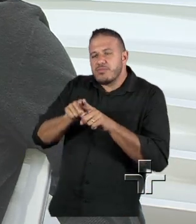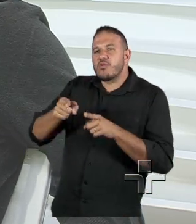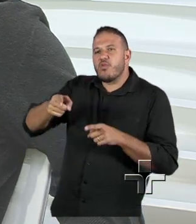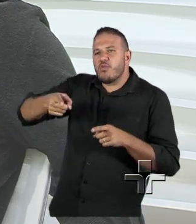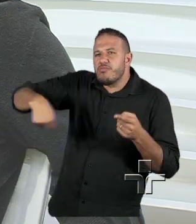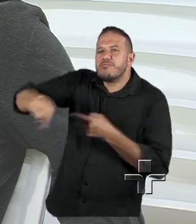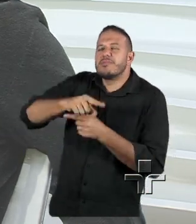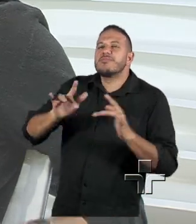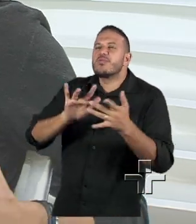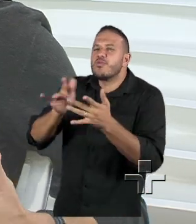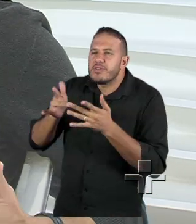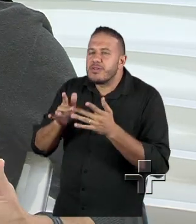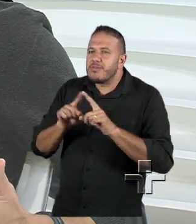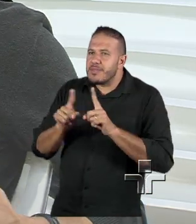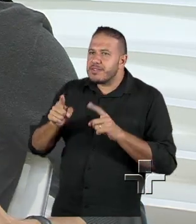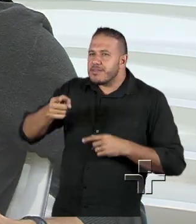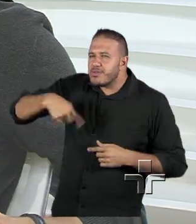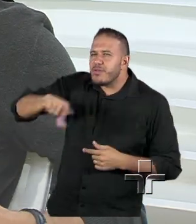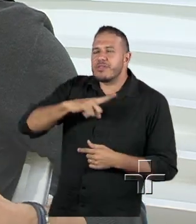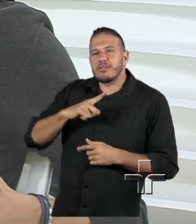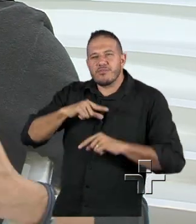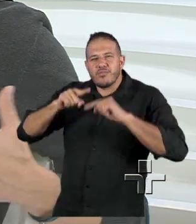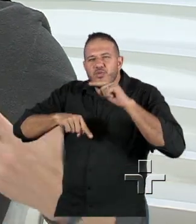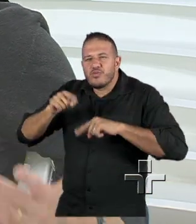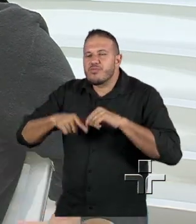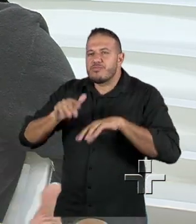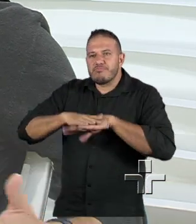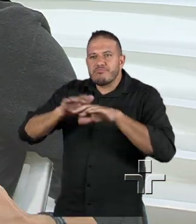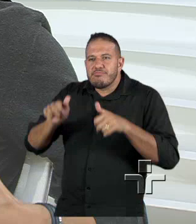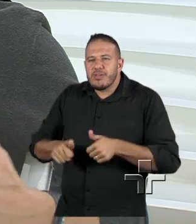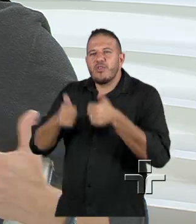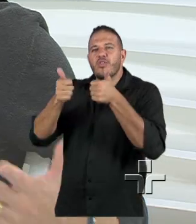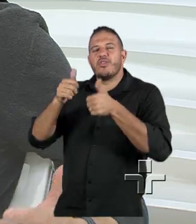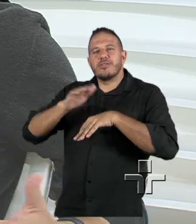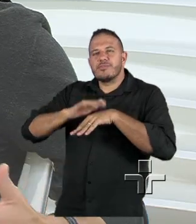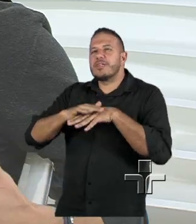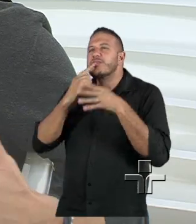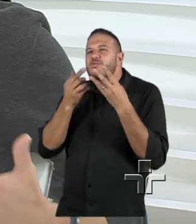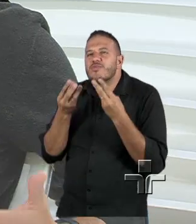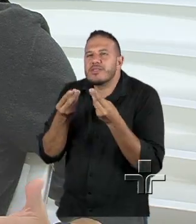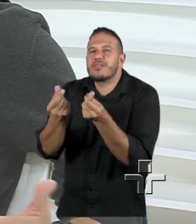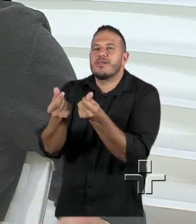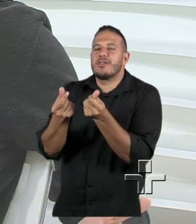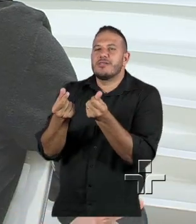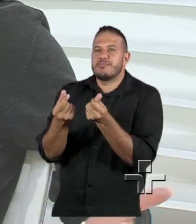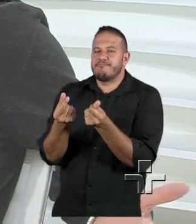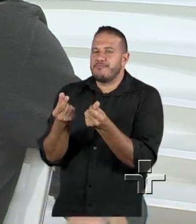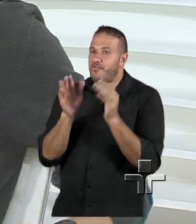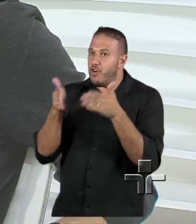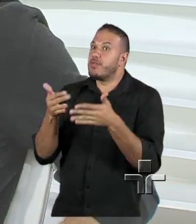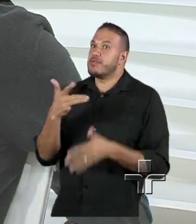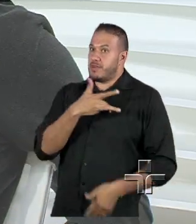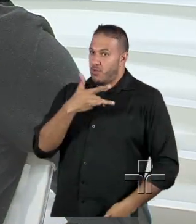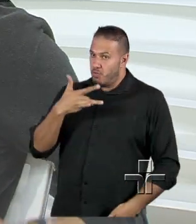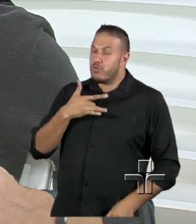mas essa questão da gente ter produtos cada vez melhores, com mais qualidade, mais saudáveis,